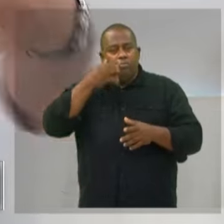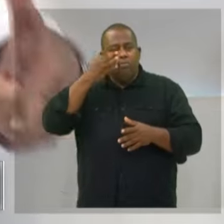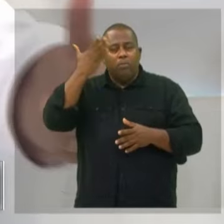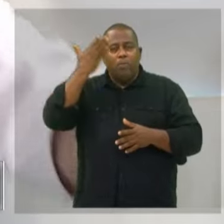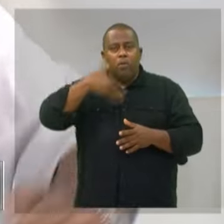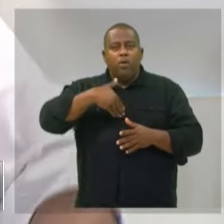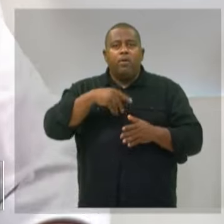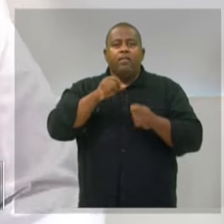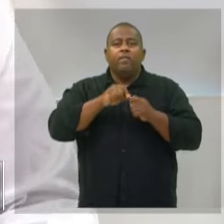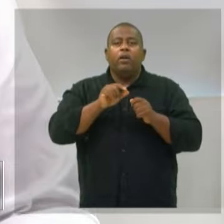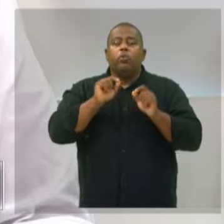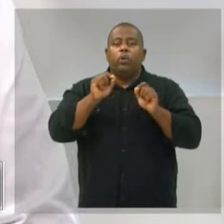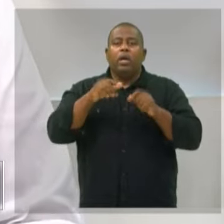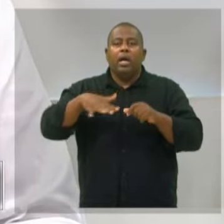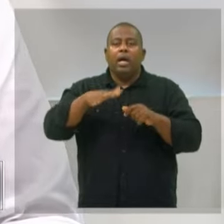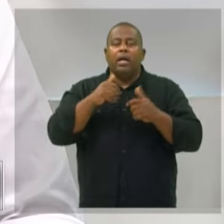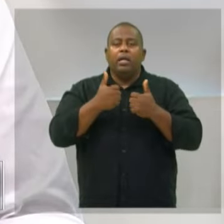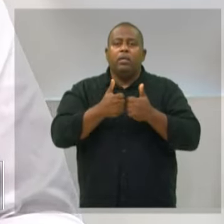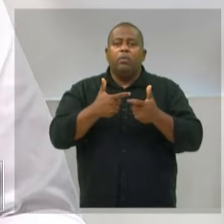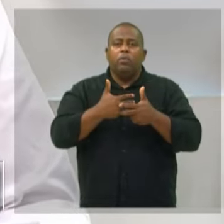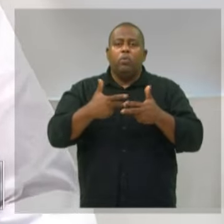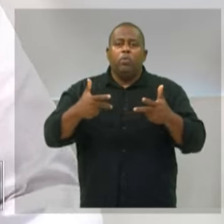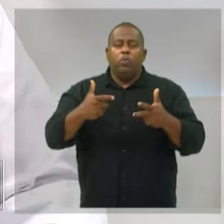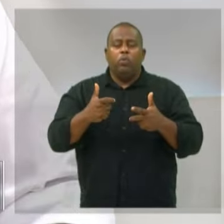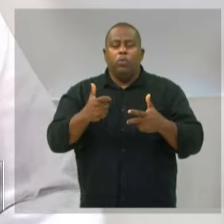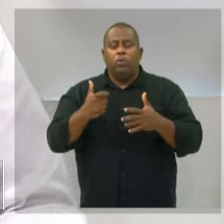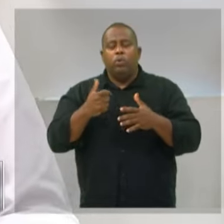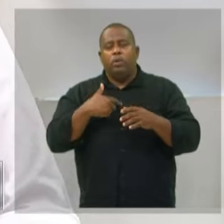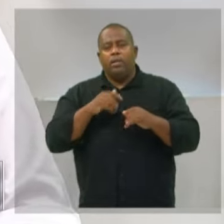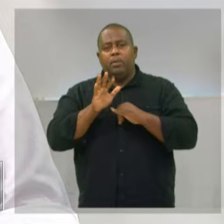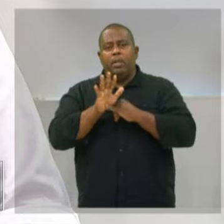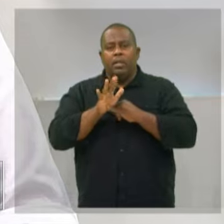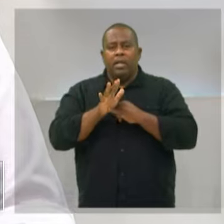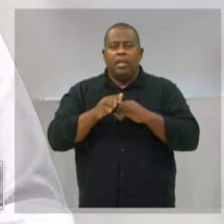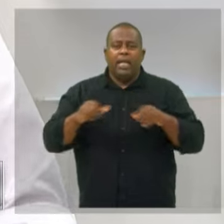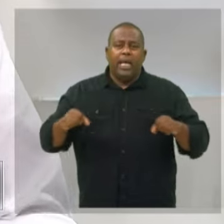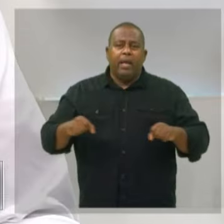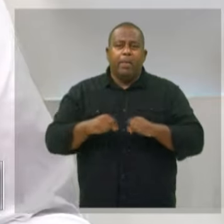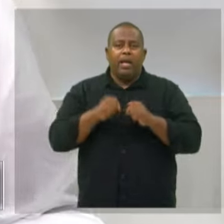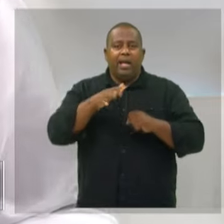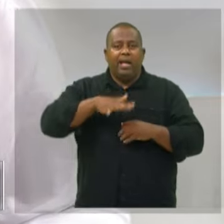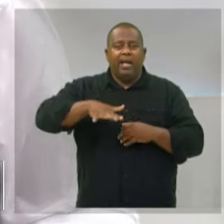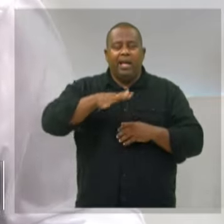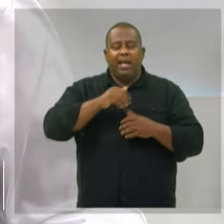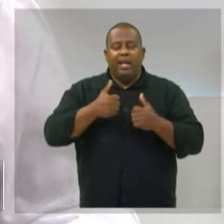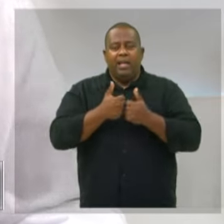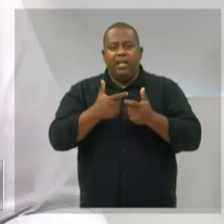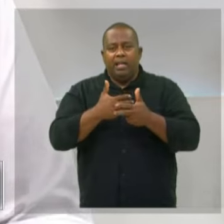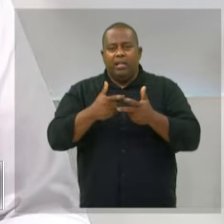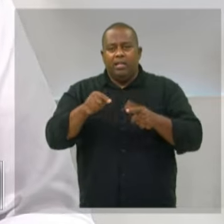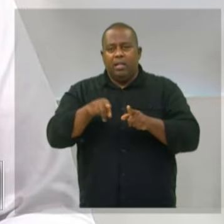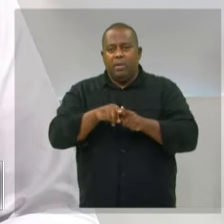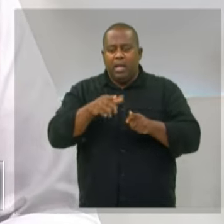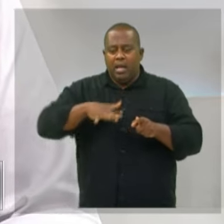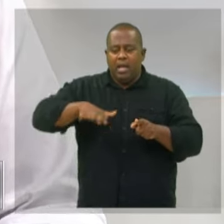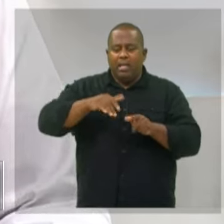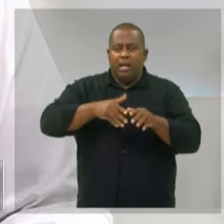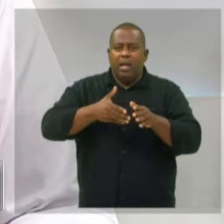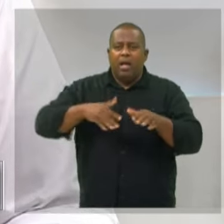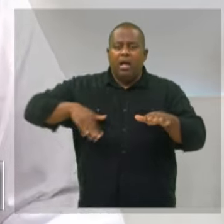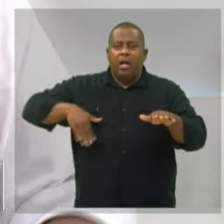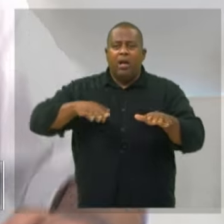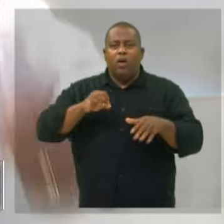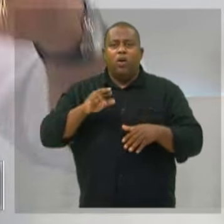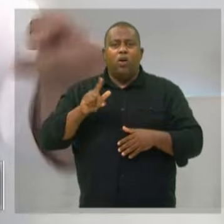concretamente vocês fizeram pelo transporte público de Camaçari quebraram o transporte público vocês sucatear a Orra de Camaçari o